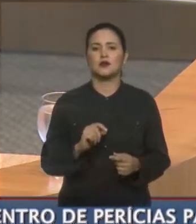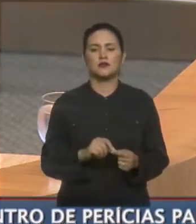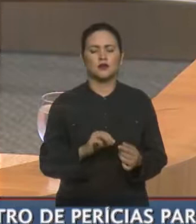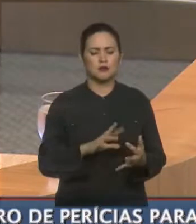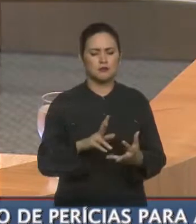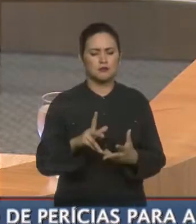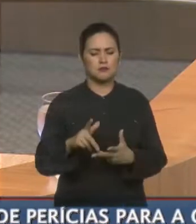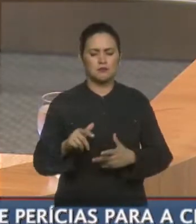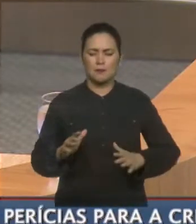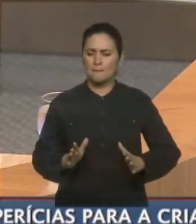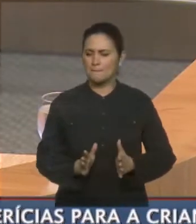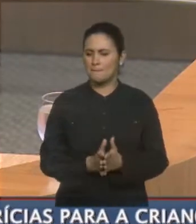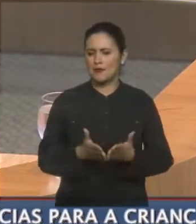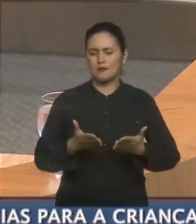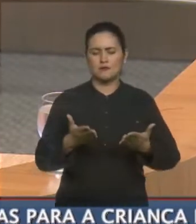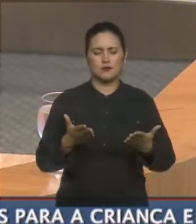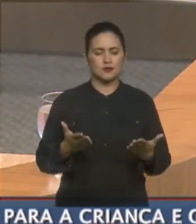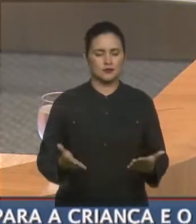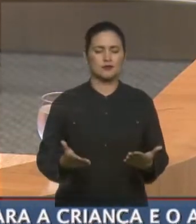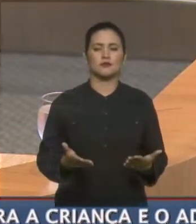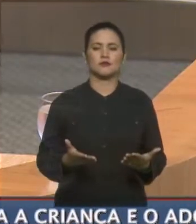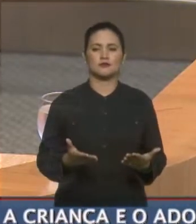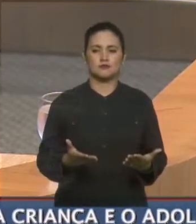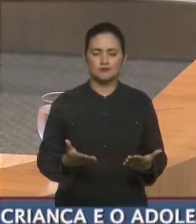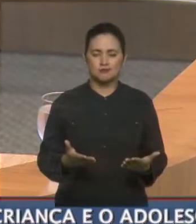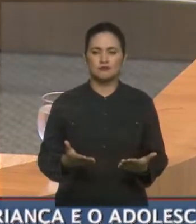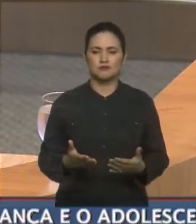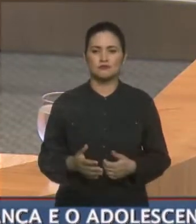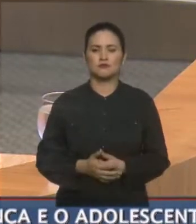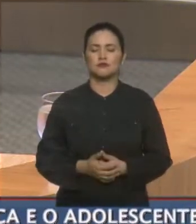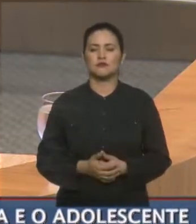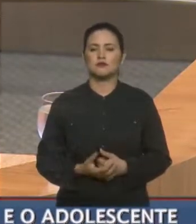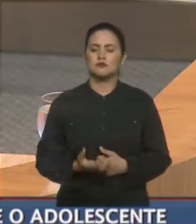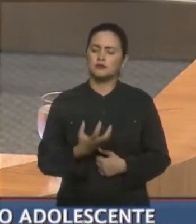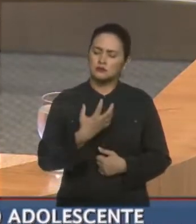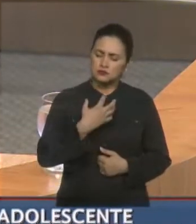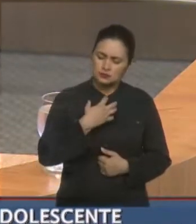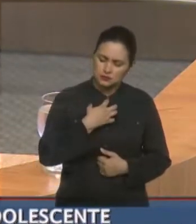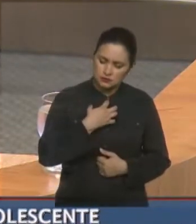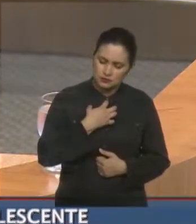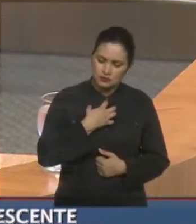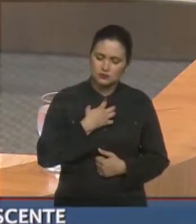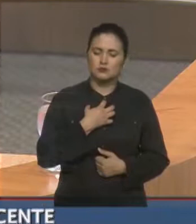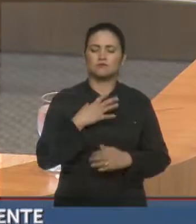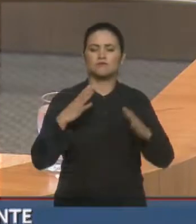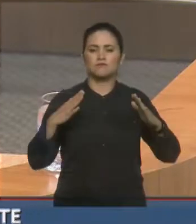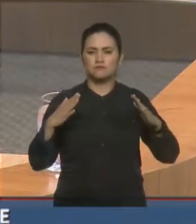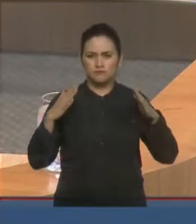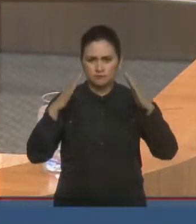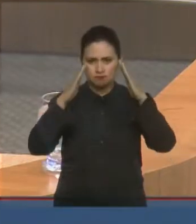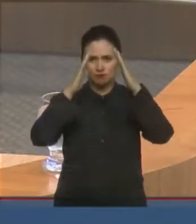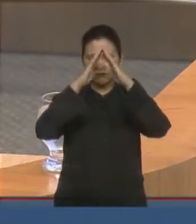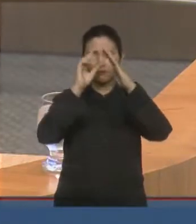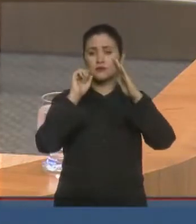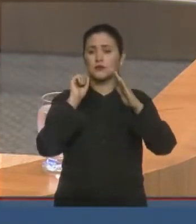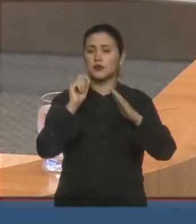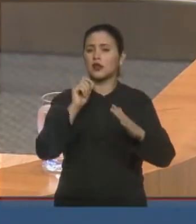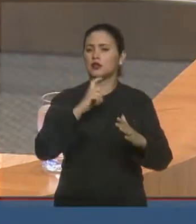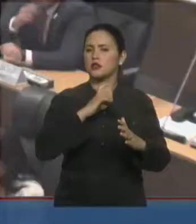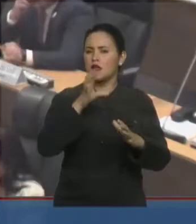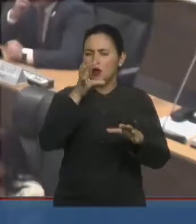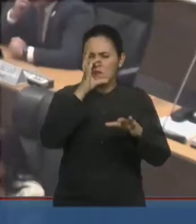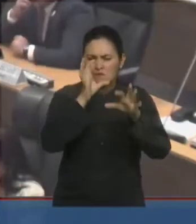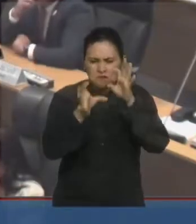um lugar maravilhoso. Então, assim, expressar então a solidariedade ao Papa Francisco, que tem sofrido fortes ataques nesse momento, e